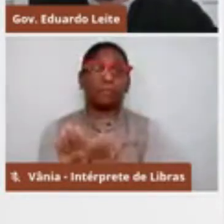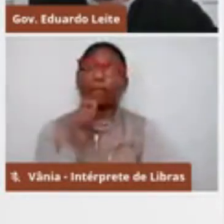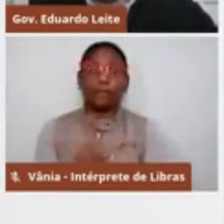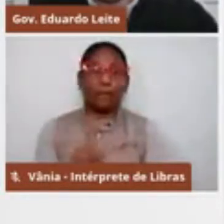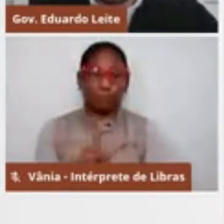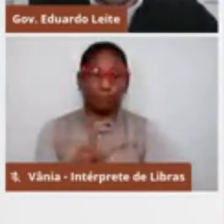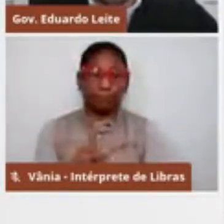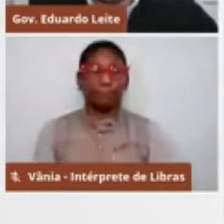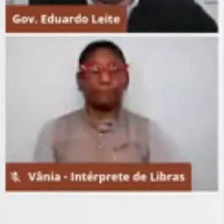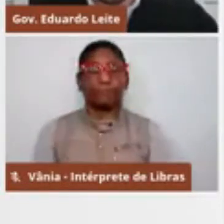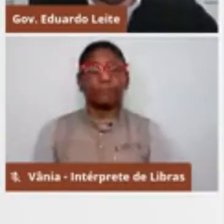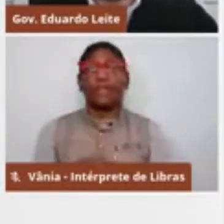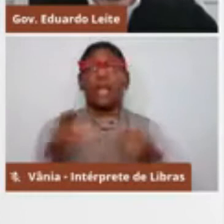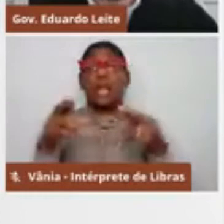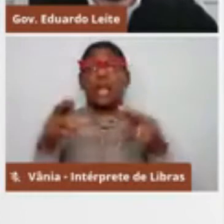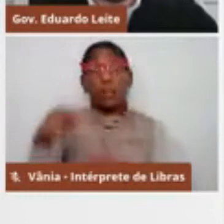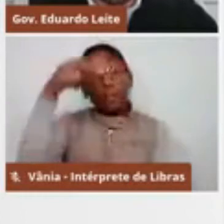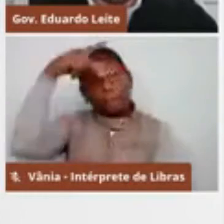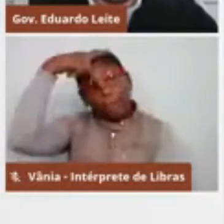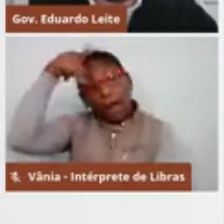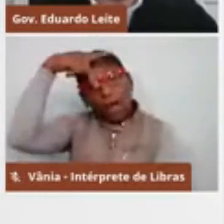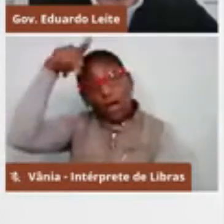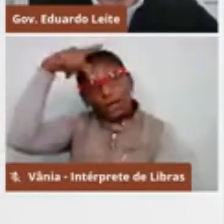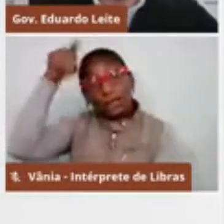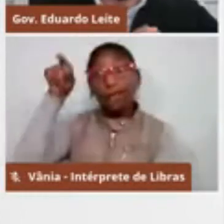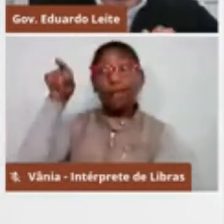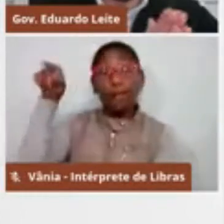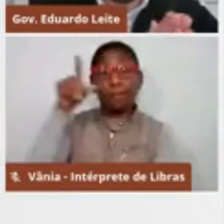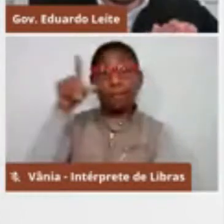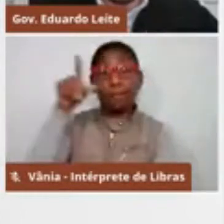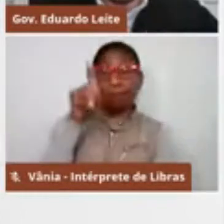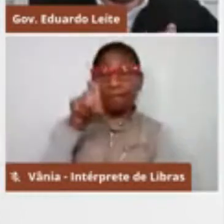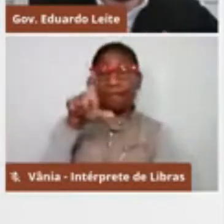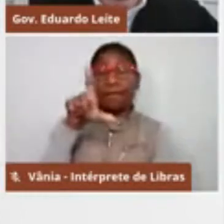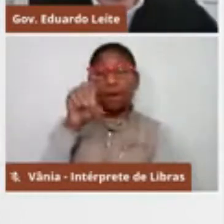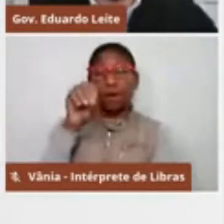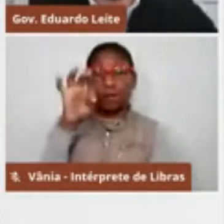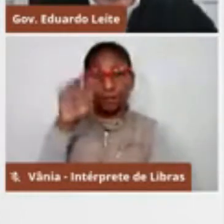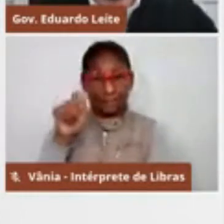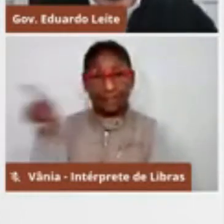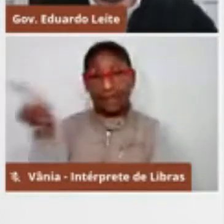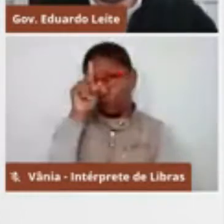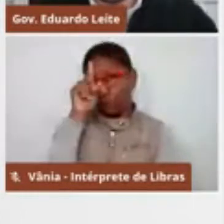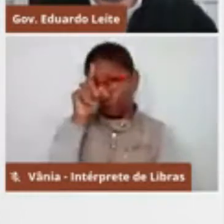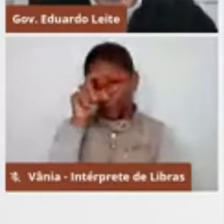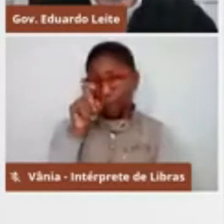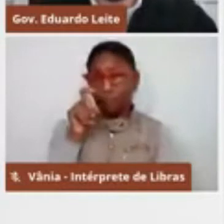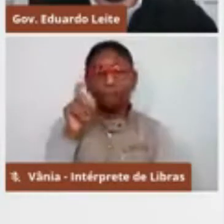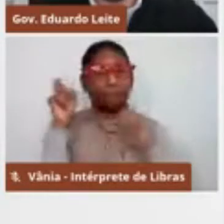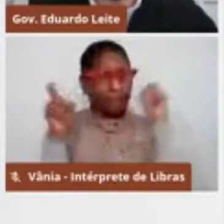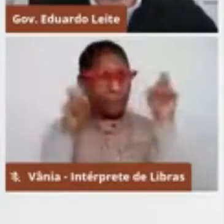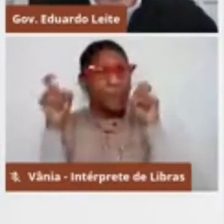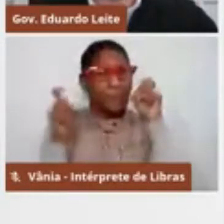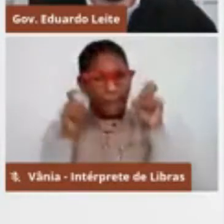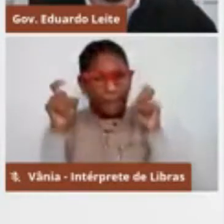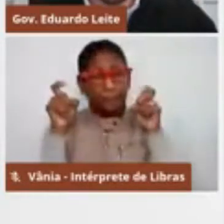A região de Pelotas, né, teve ali, de fato, uma variação de hospitalizações, né, que gera preocupação, mas também é uma